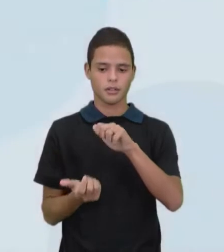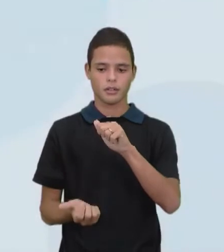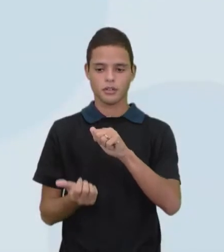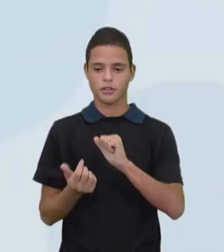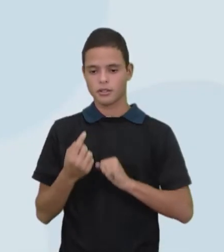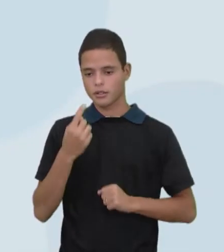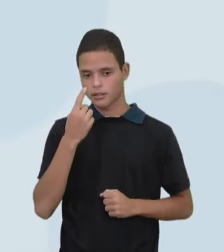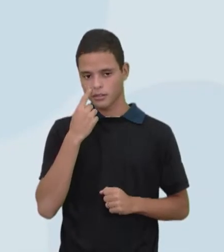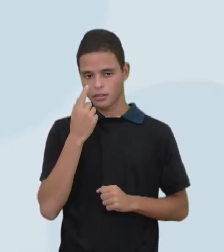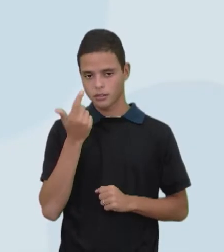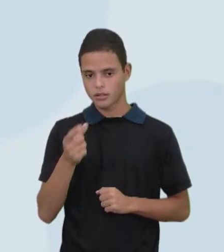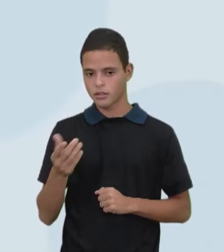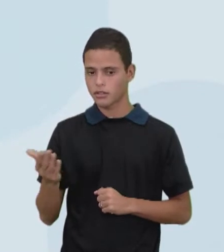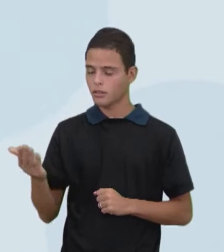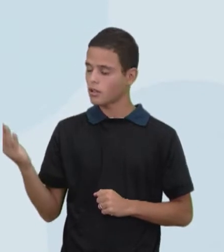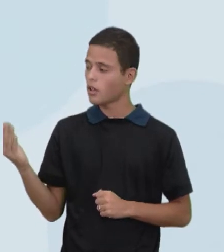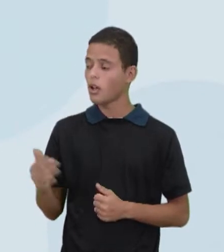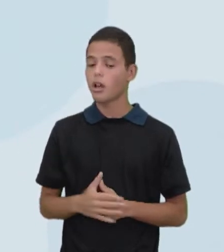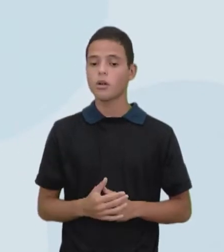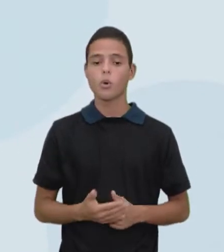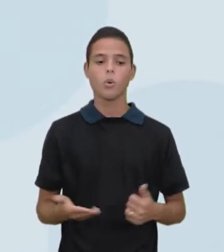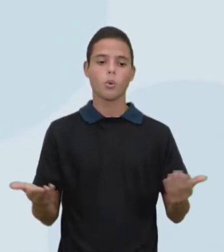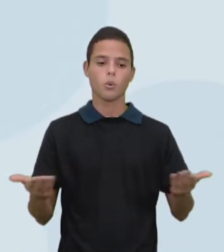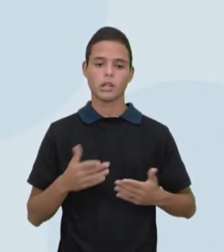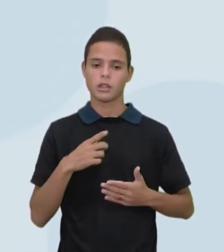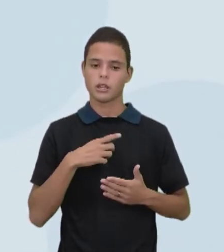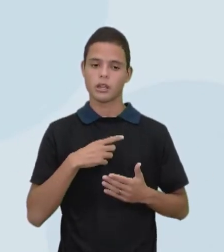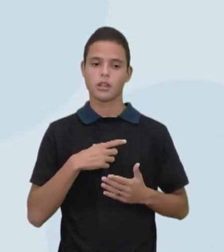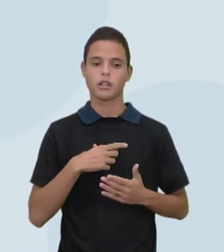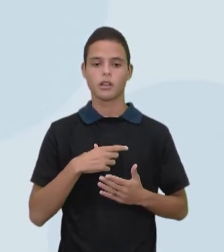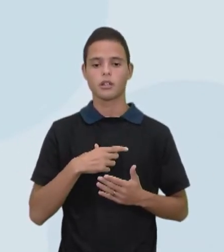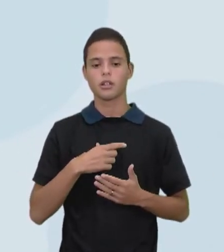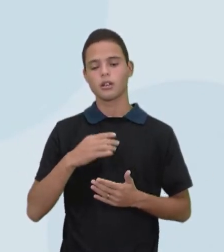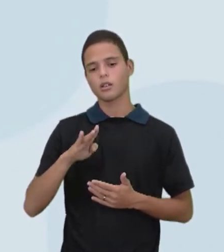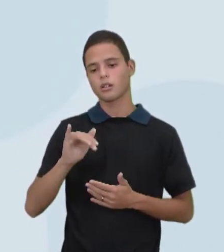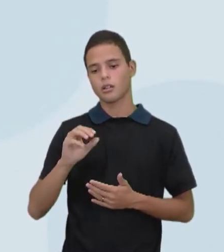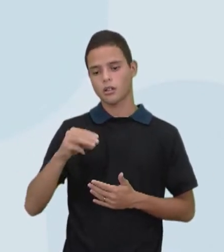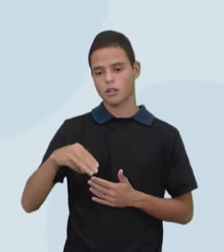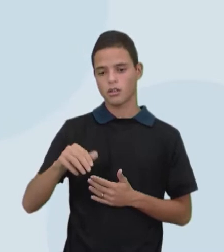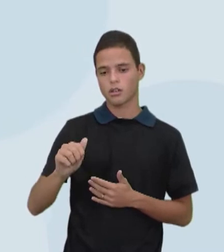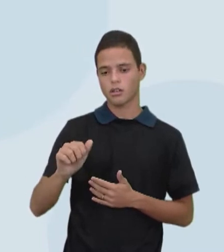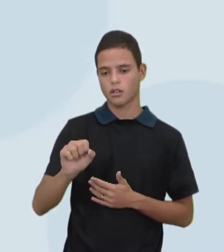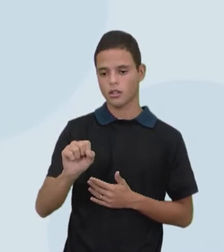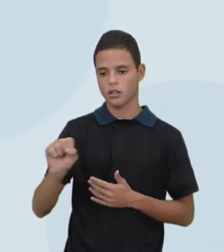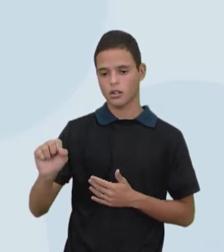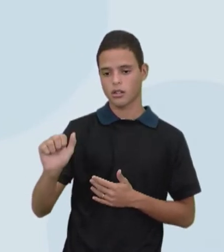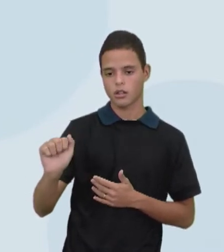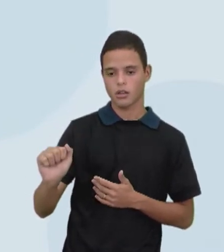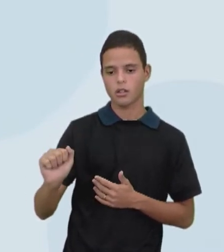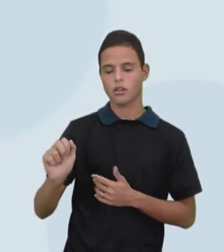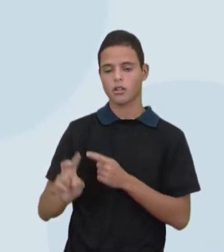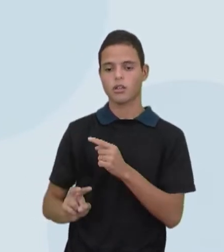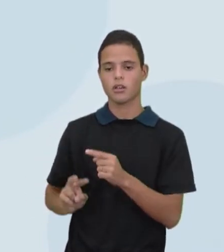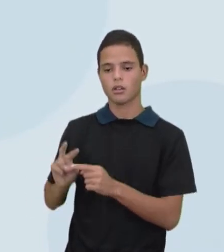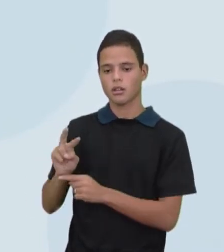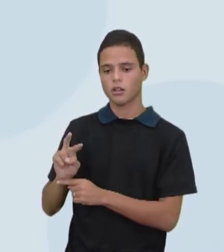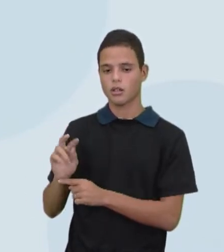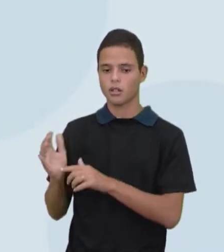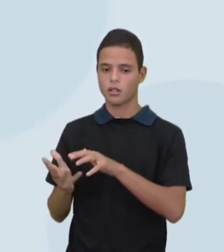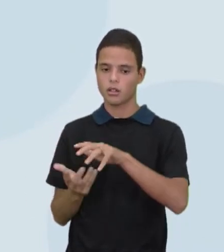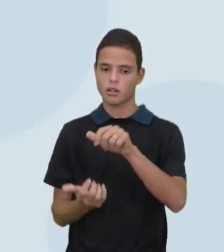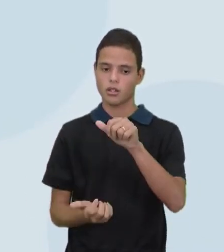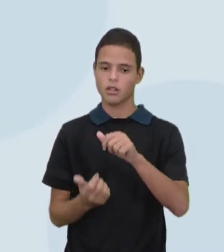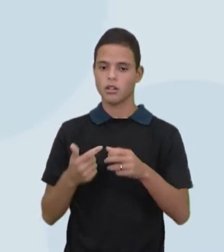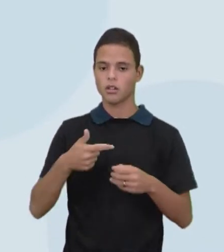ó. Atualmente são considerados biomassa sustentável os biocombustíveis, como o etanol e o biodiesel, por